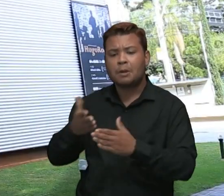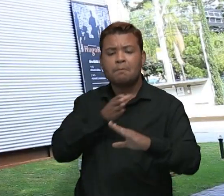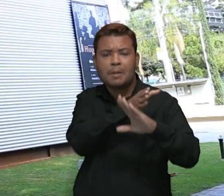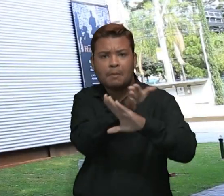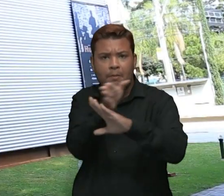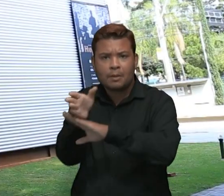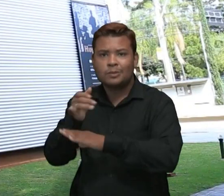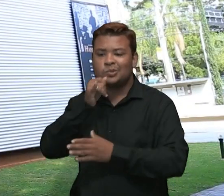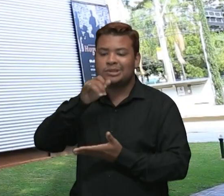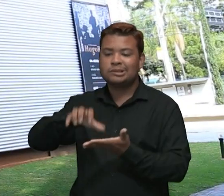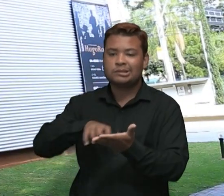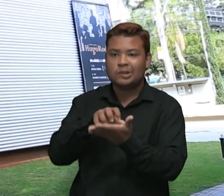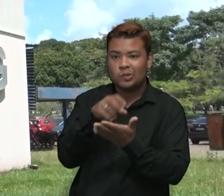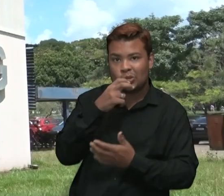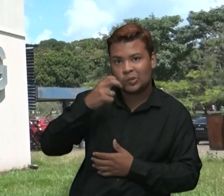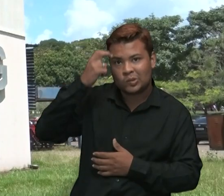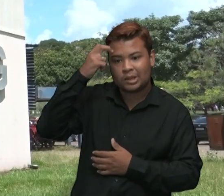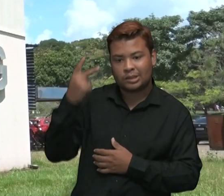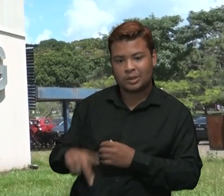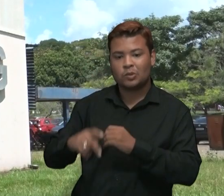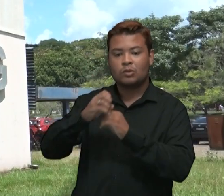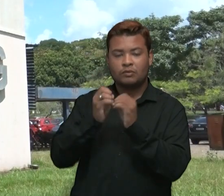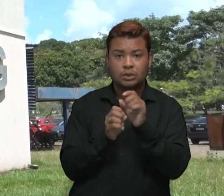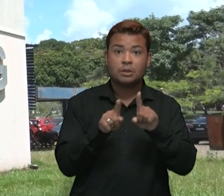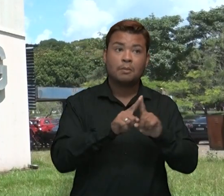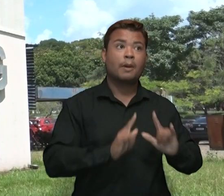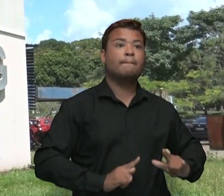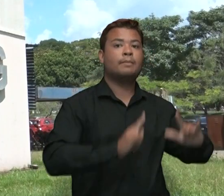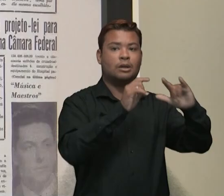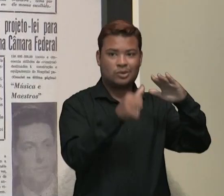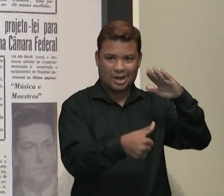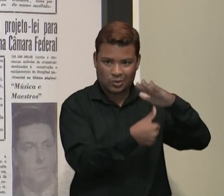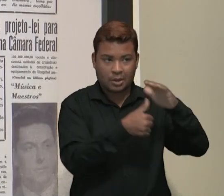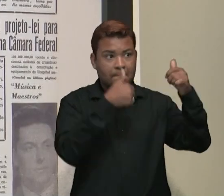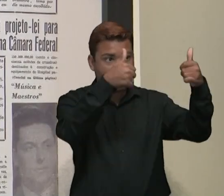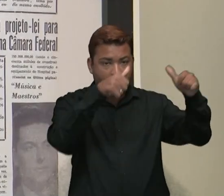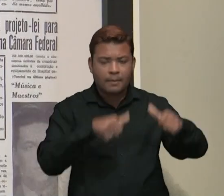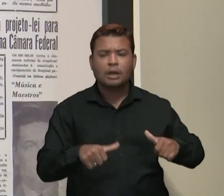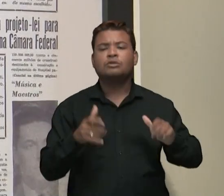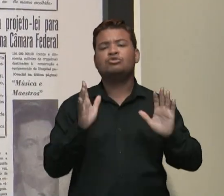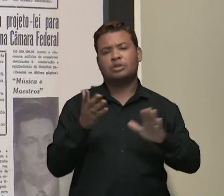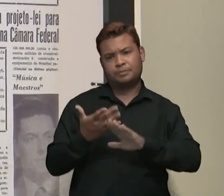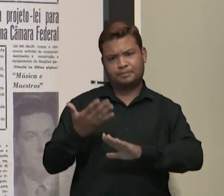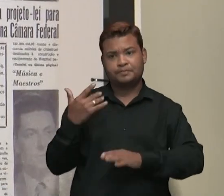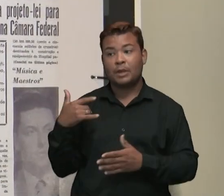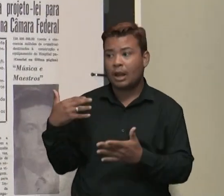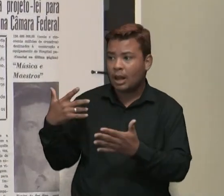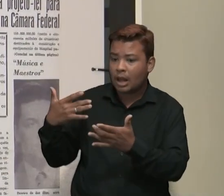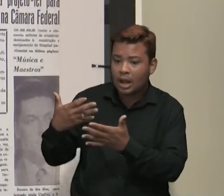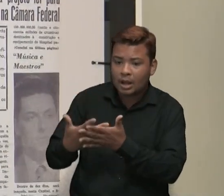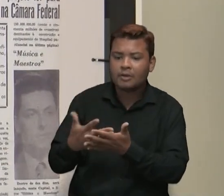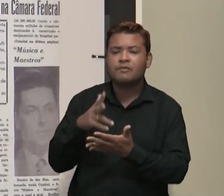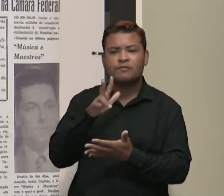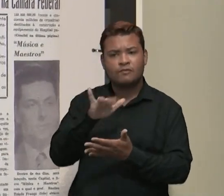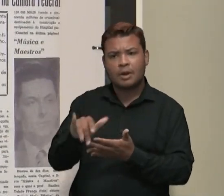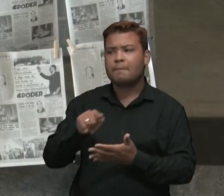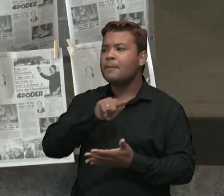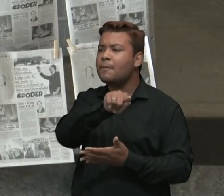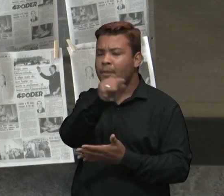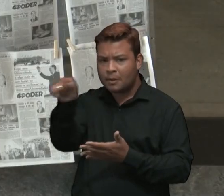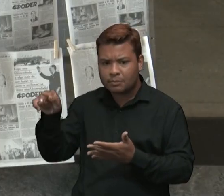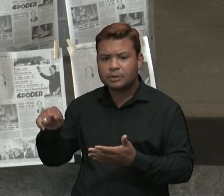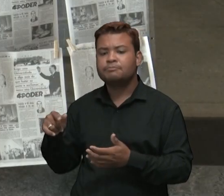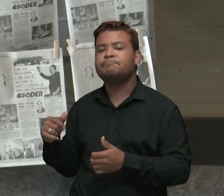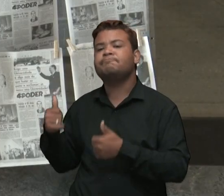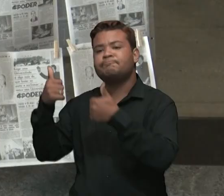o Centro Cultural UFG e o prédio da reitoria. Até o final do ano, outros espaços da UFG